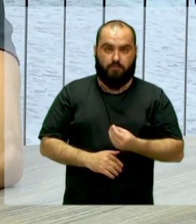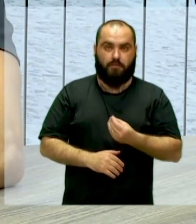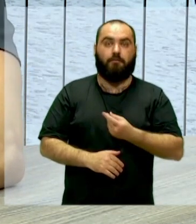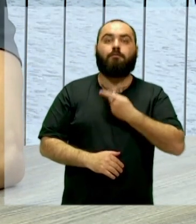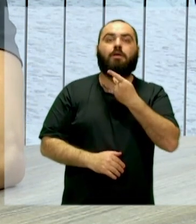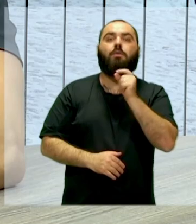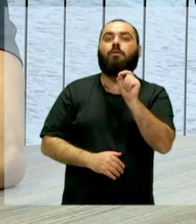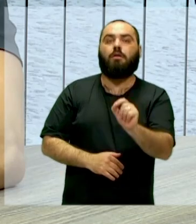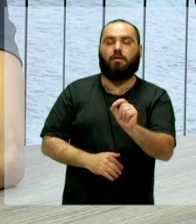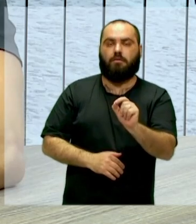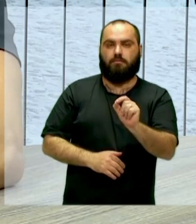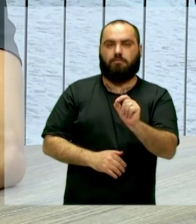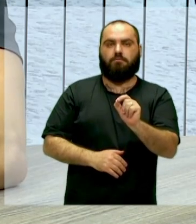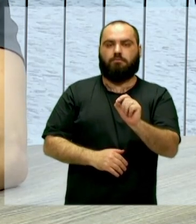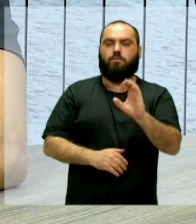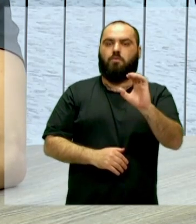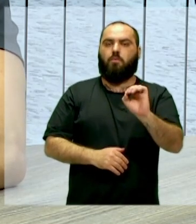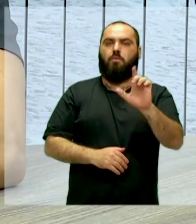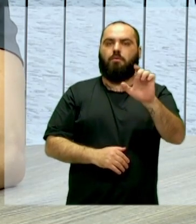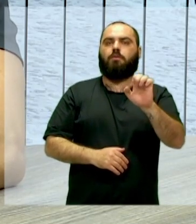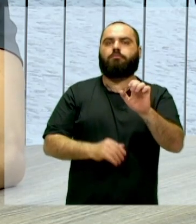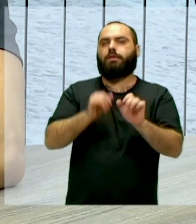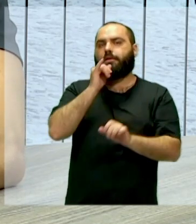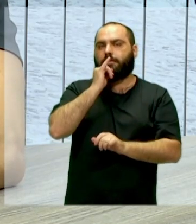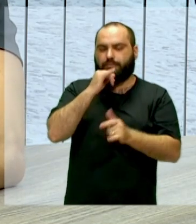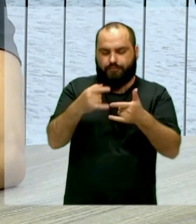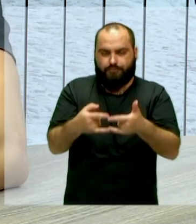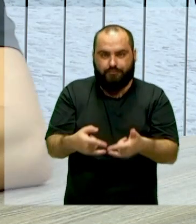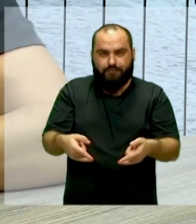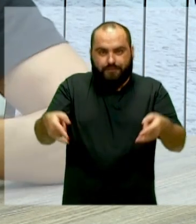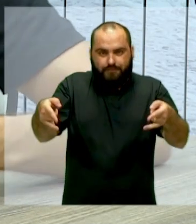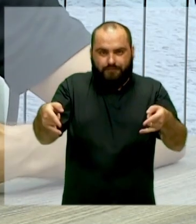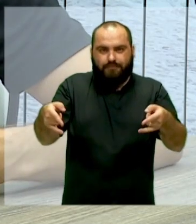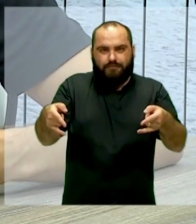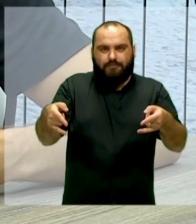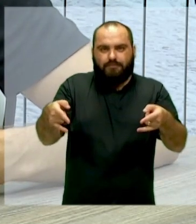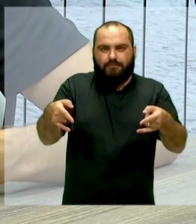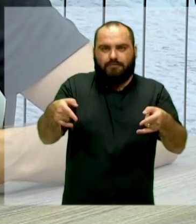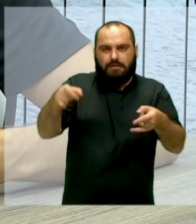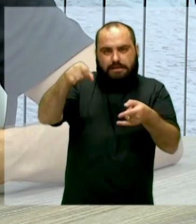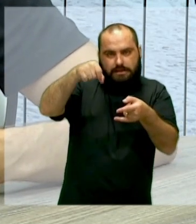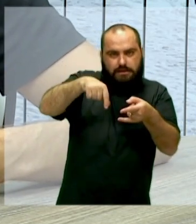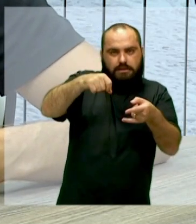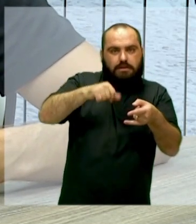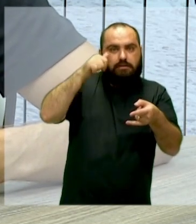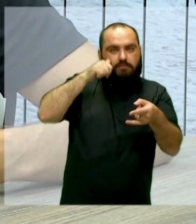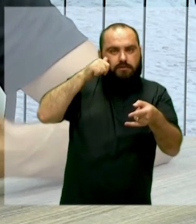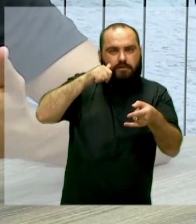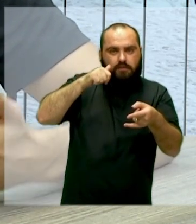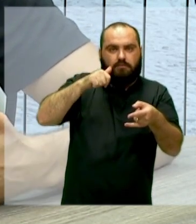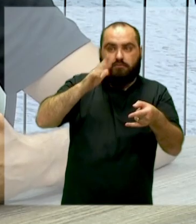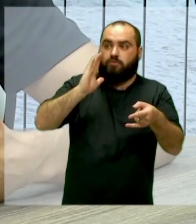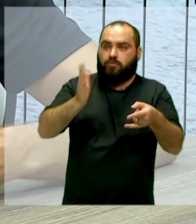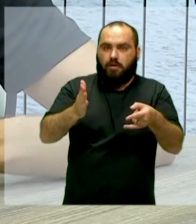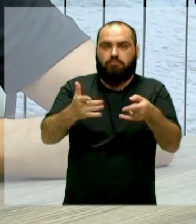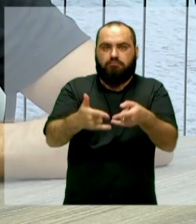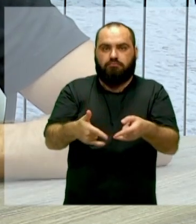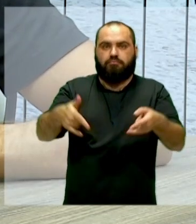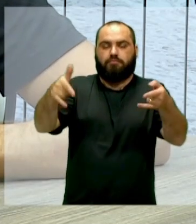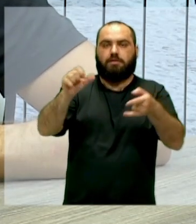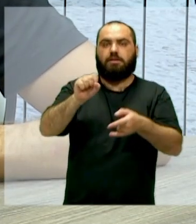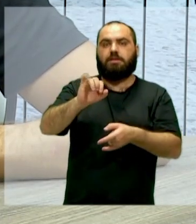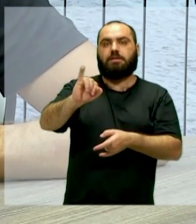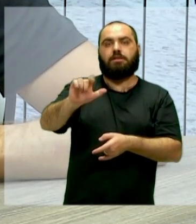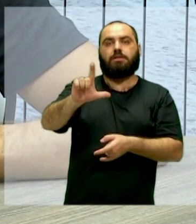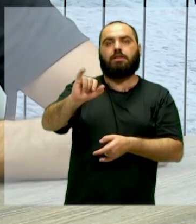menstrual mas né os absorventes descartáveis hoje já tem absorventes que são reutilizáveis de silicone ou até